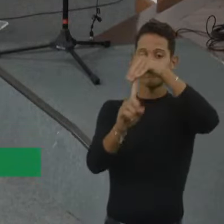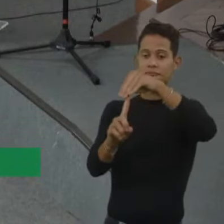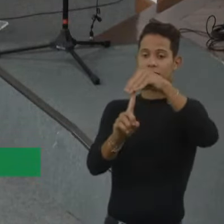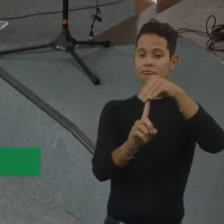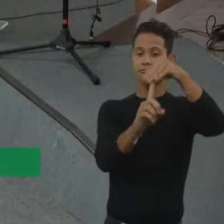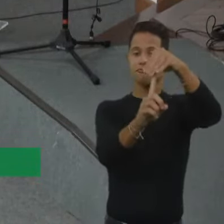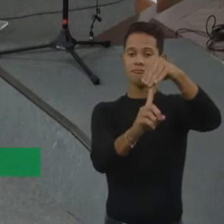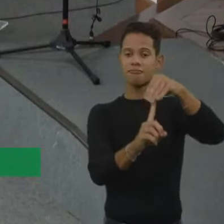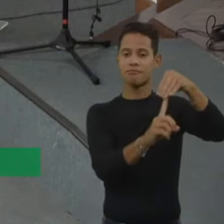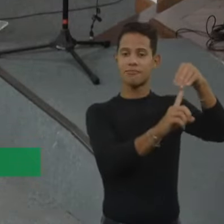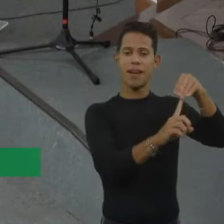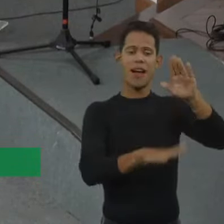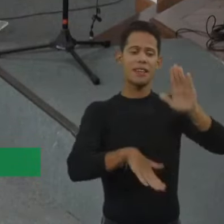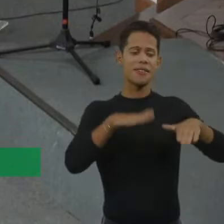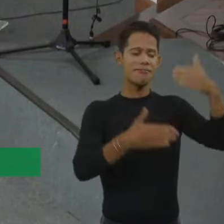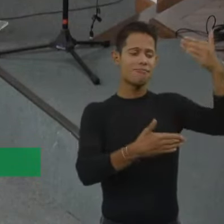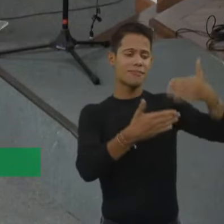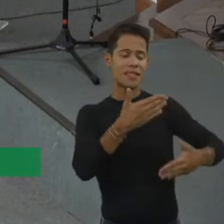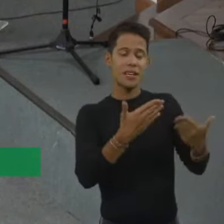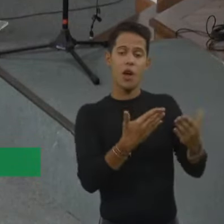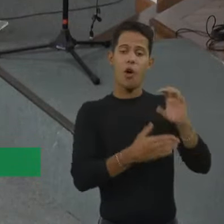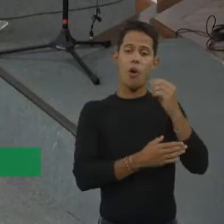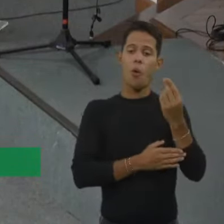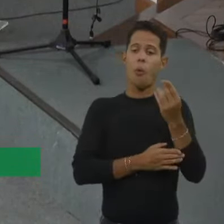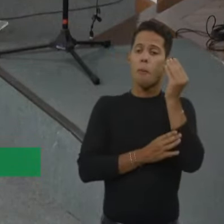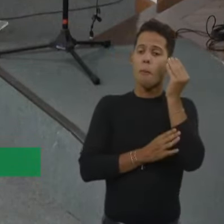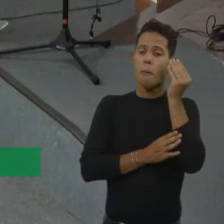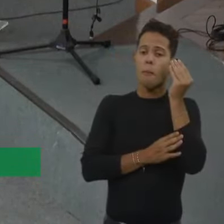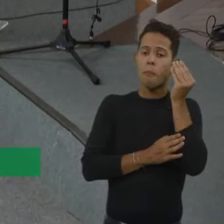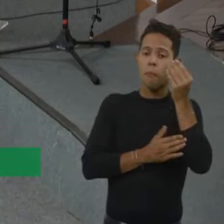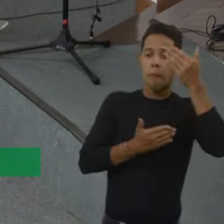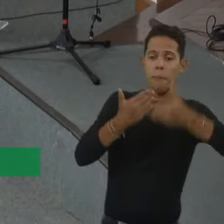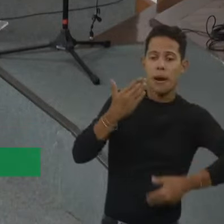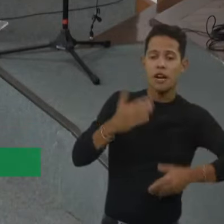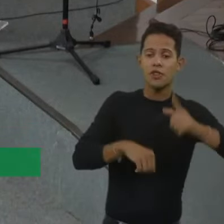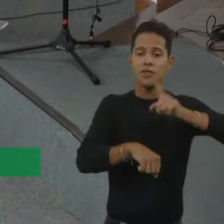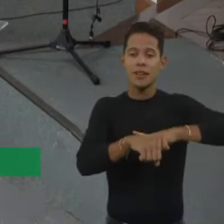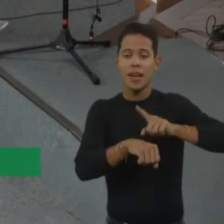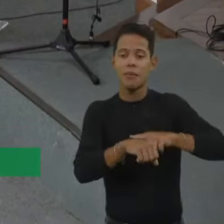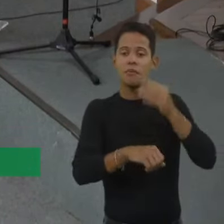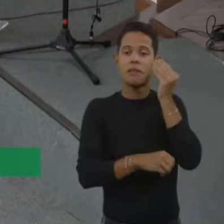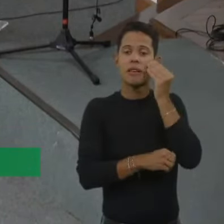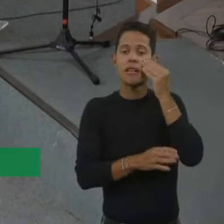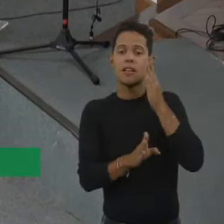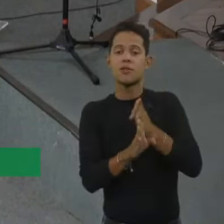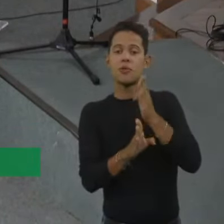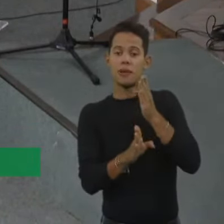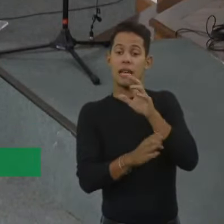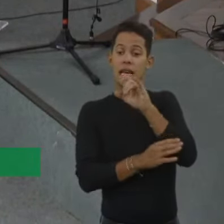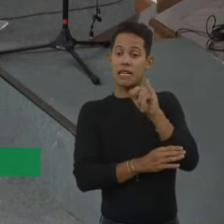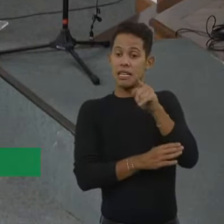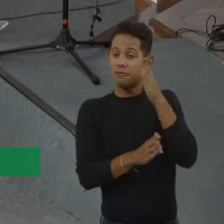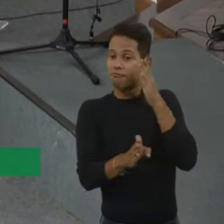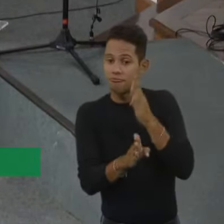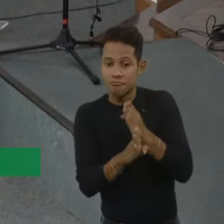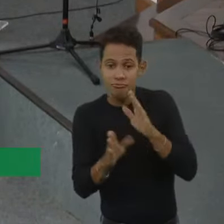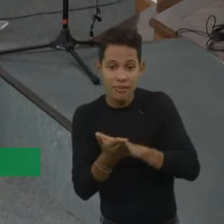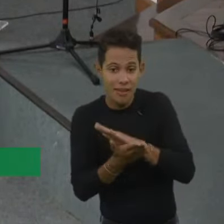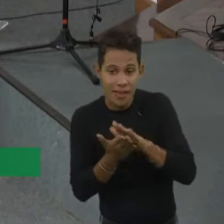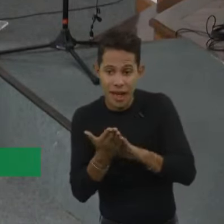você perde muito tempo no diagnóstico e, principalmente, em não tendo diagnóstico, nós deixamos de melhorar